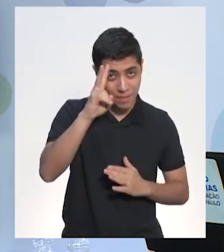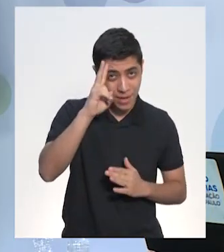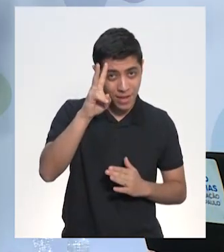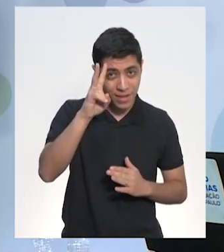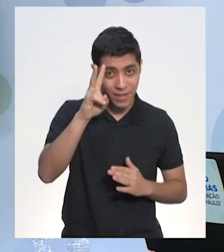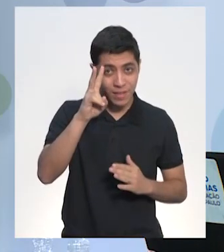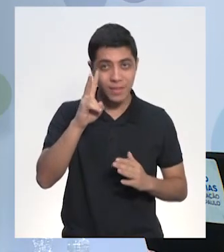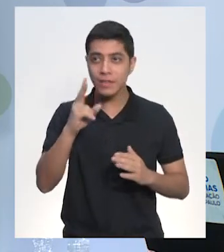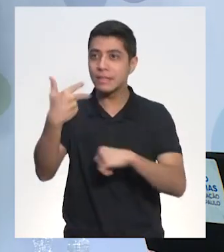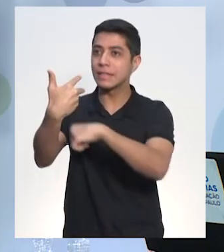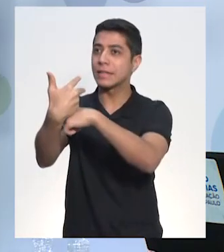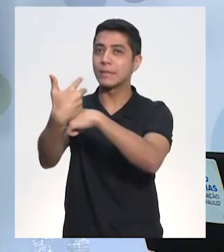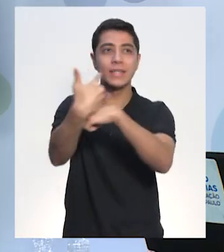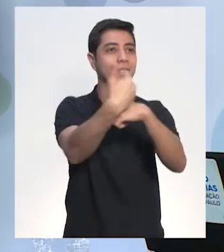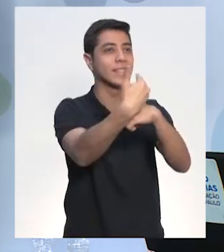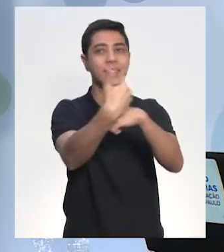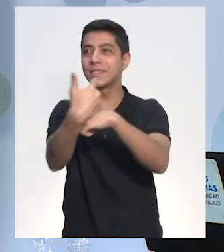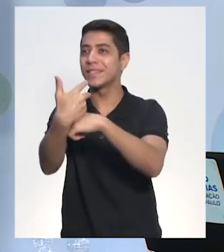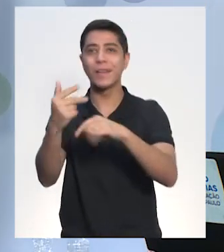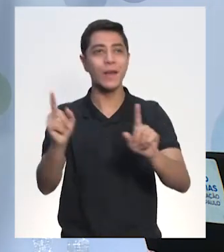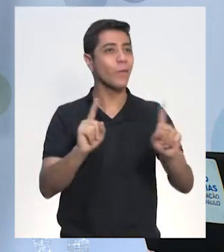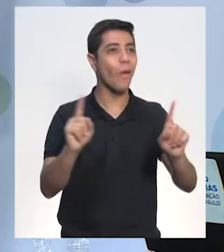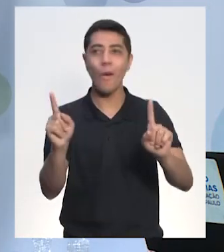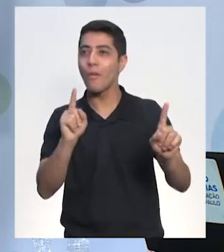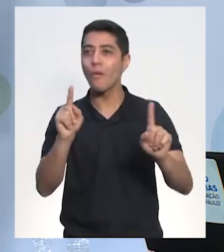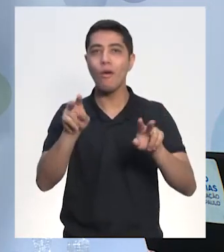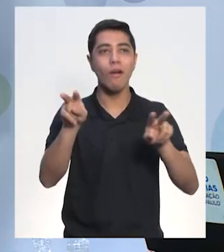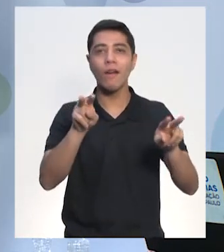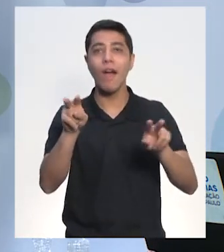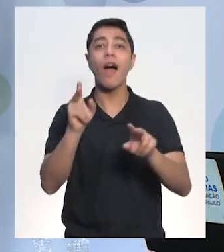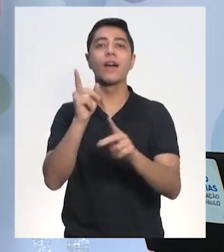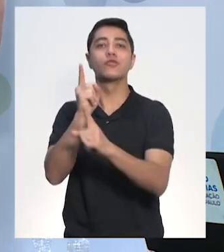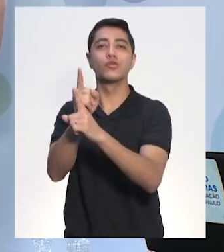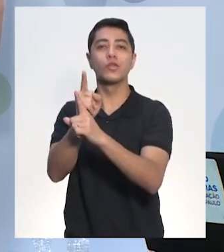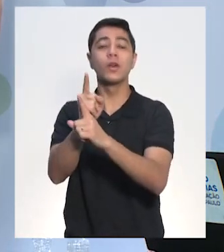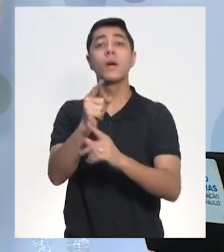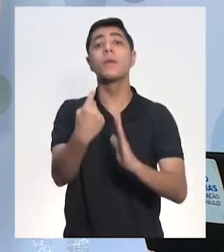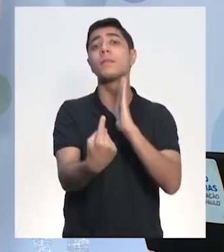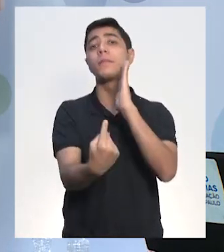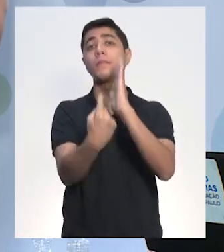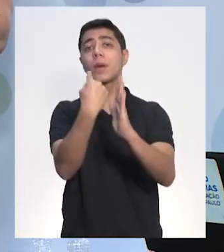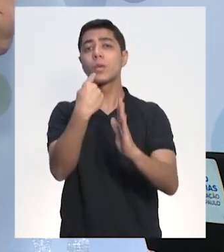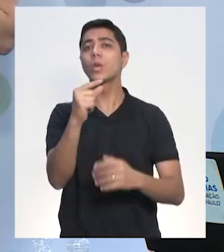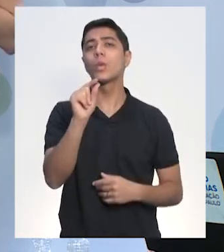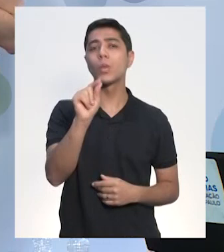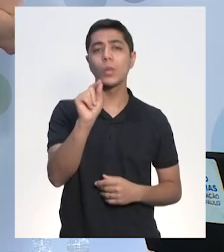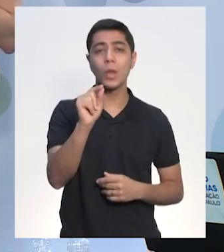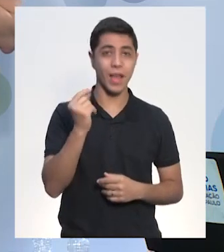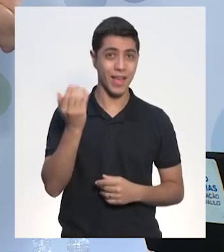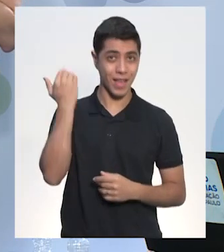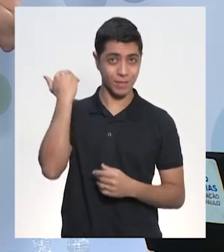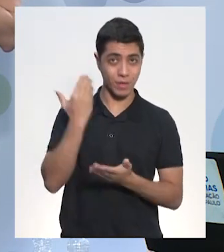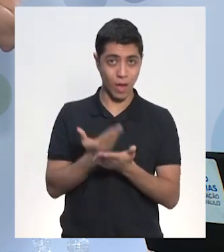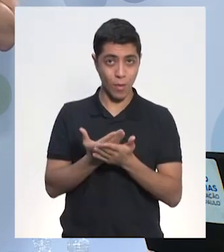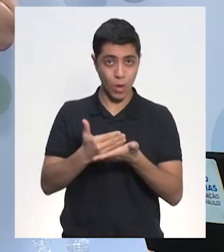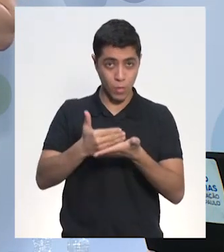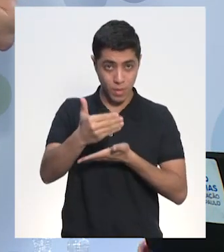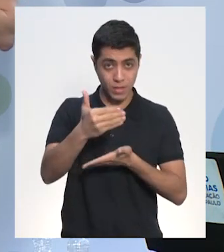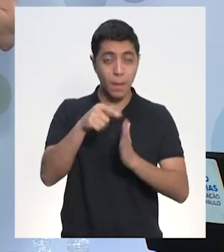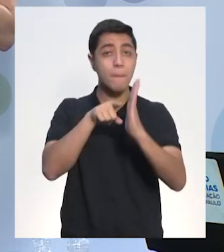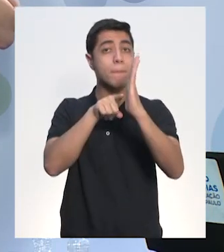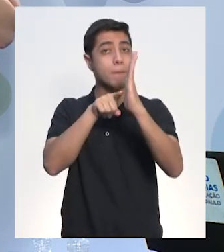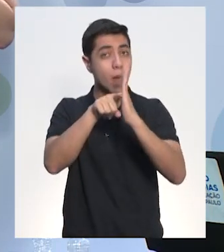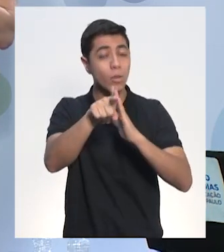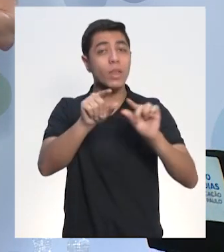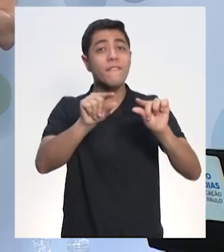é que eu tô? Qual a câmera? Onde que eu tô, produção? Então, a pergunta é, do começo da aula, can a